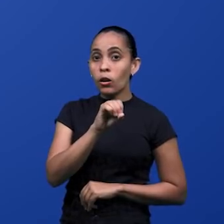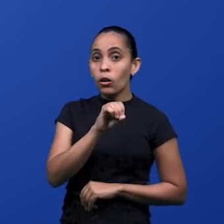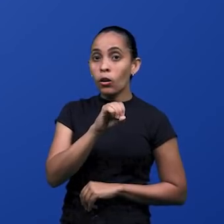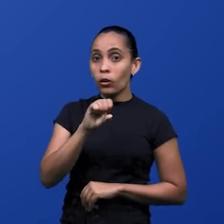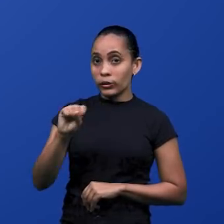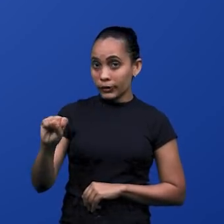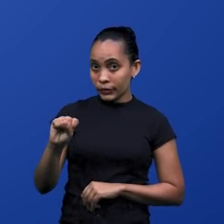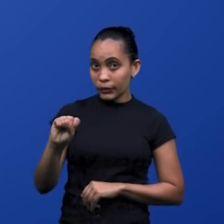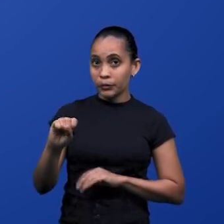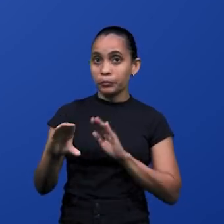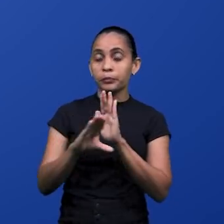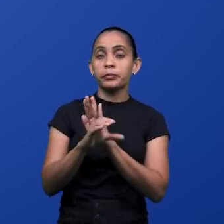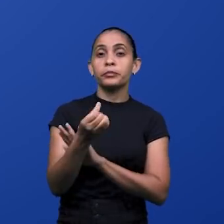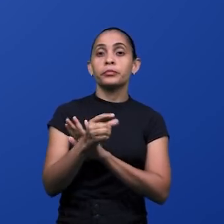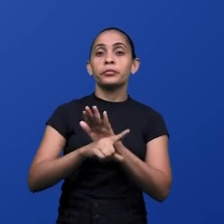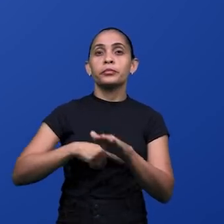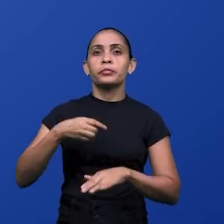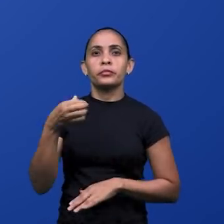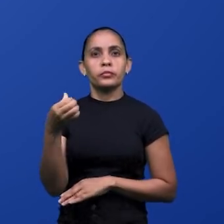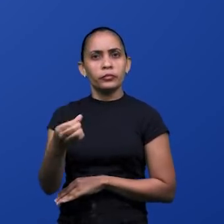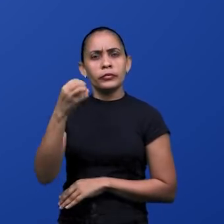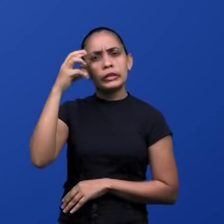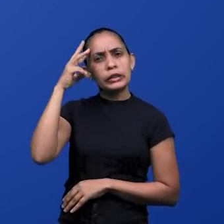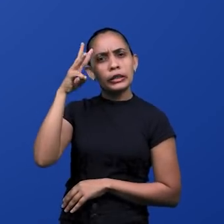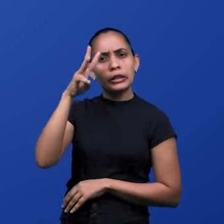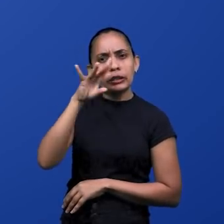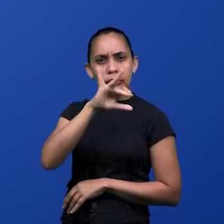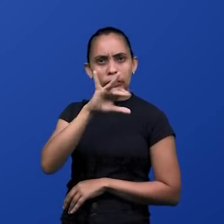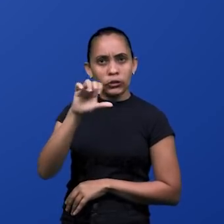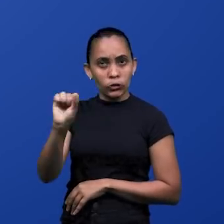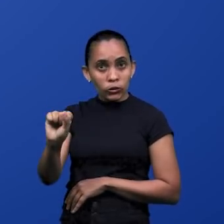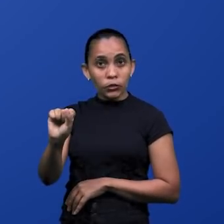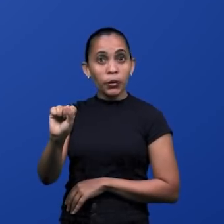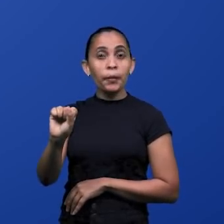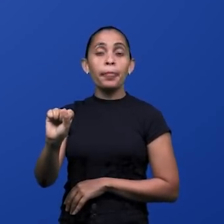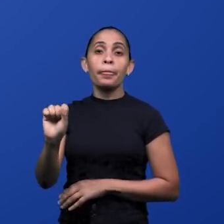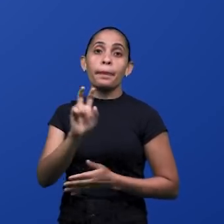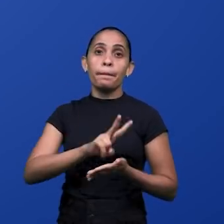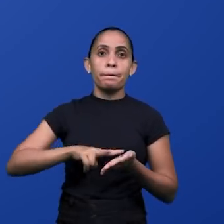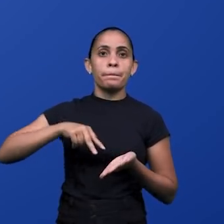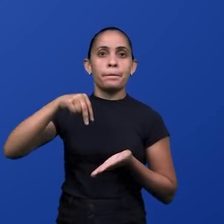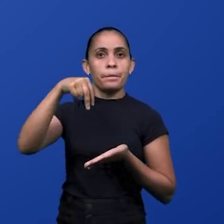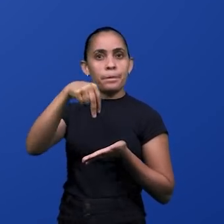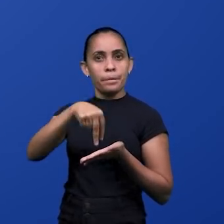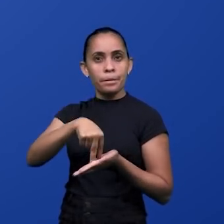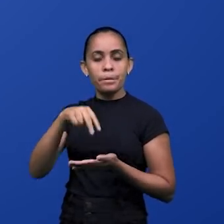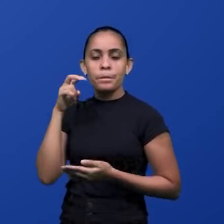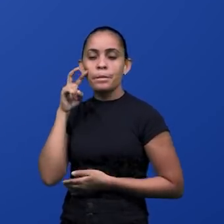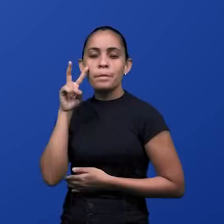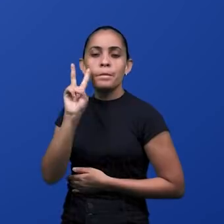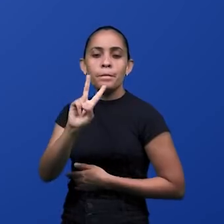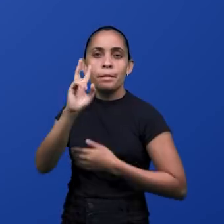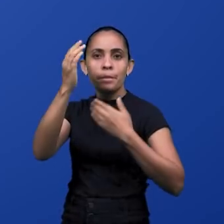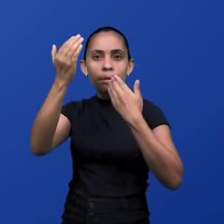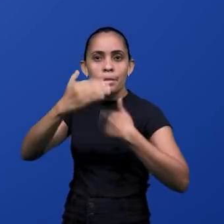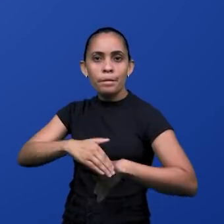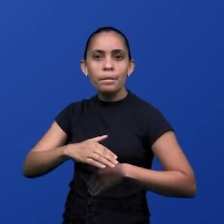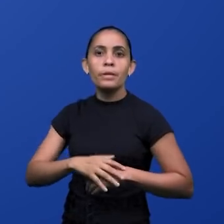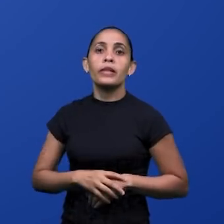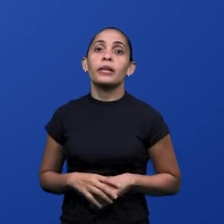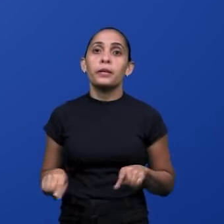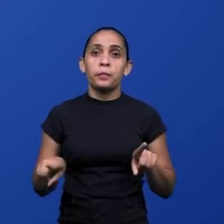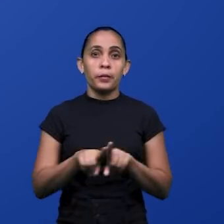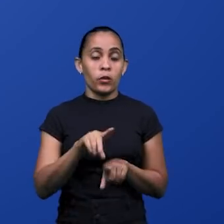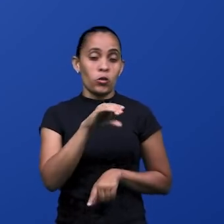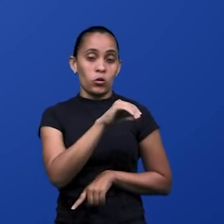2. Ao terceiro dia, nos ressuscitará e viveremos diante dele. O texto ali fala quando